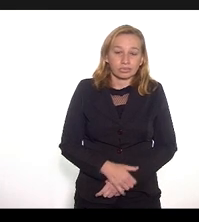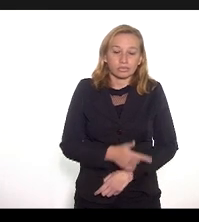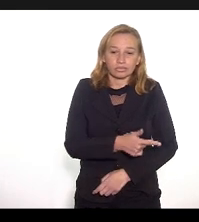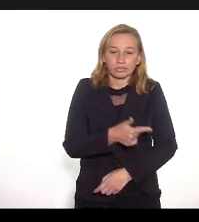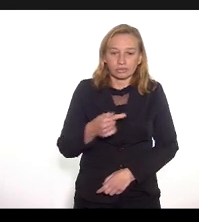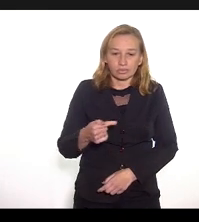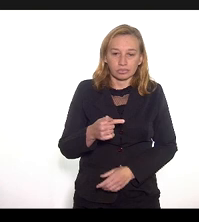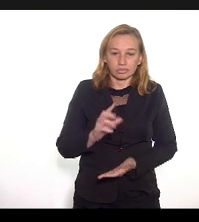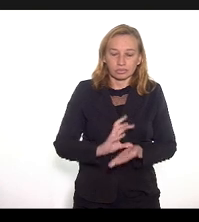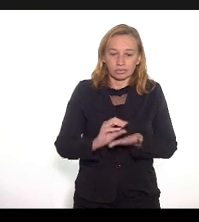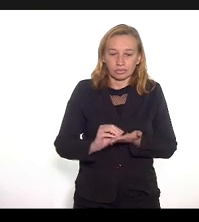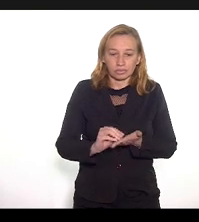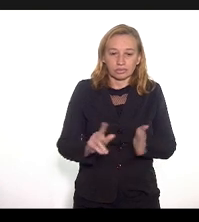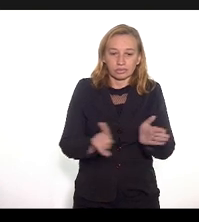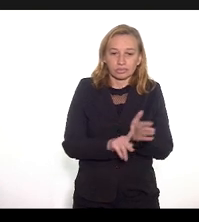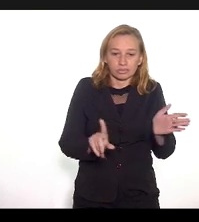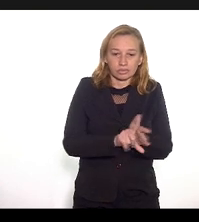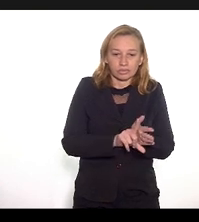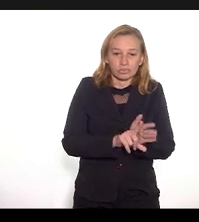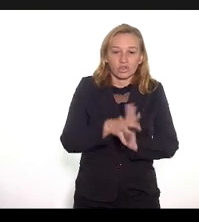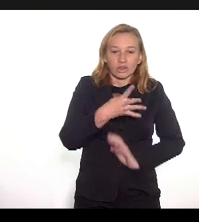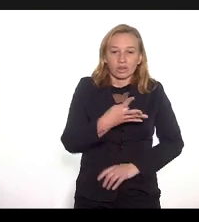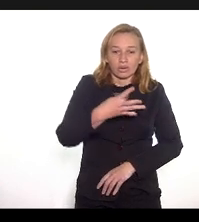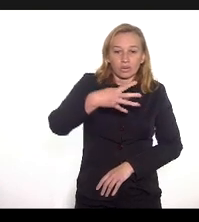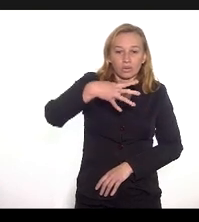Dezessete da pauta, projeto de lei